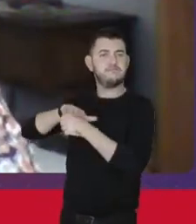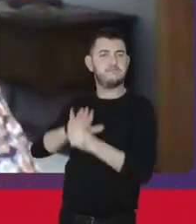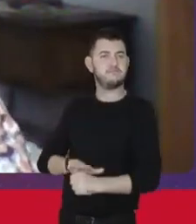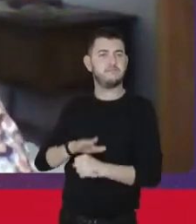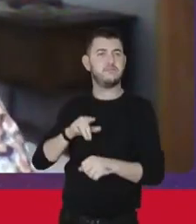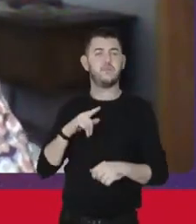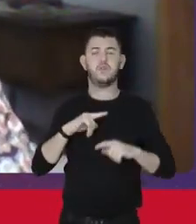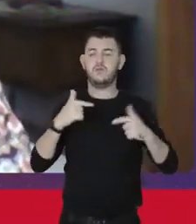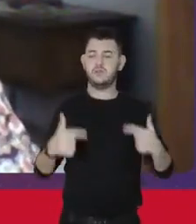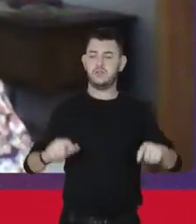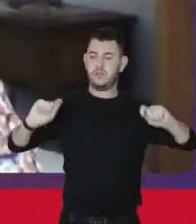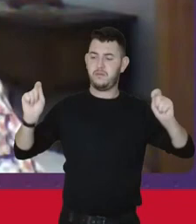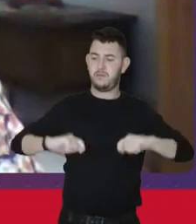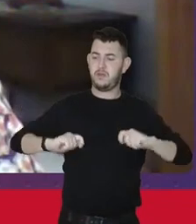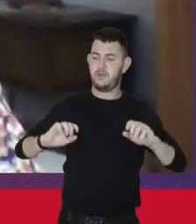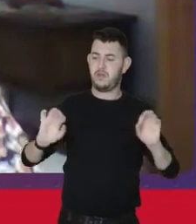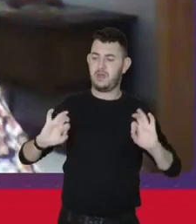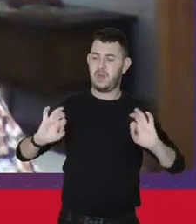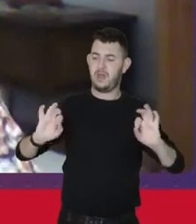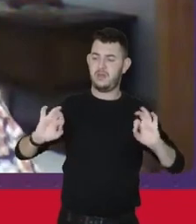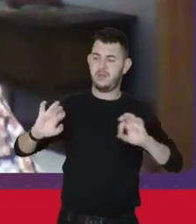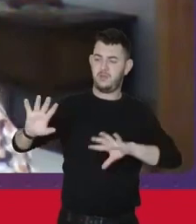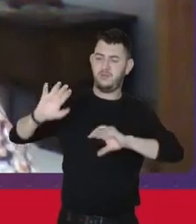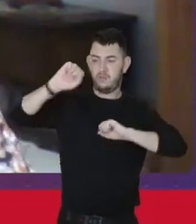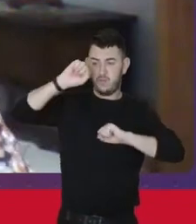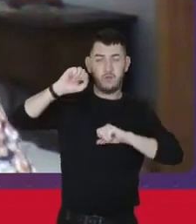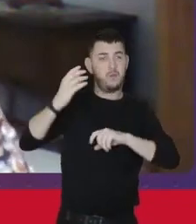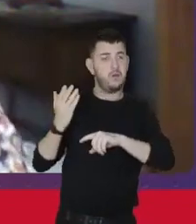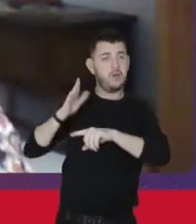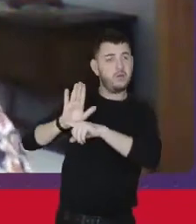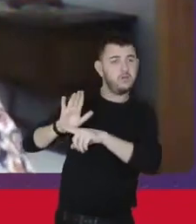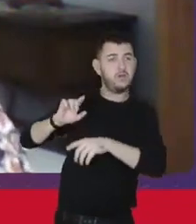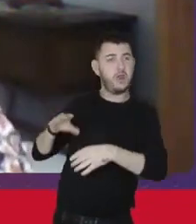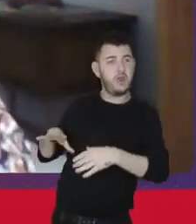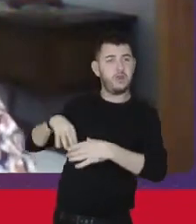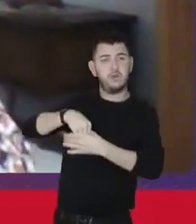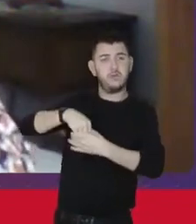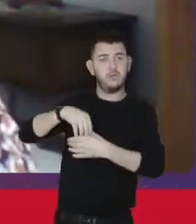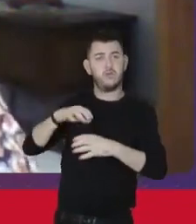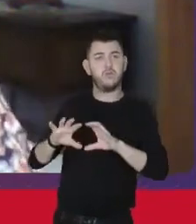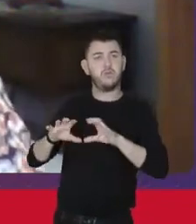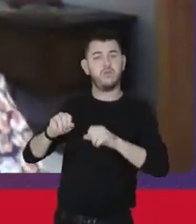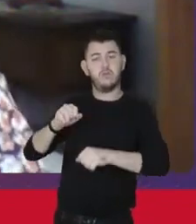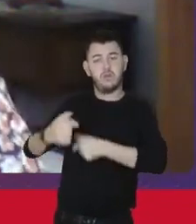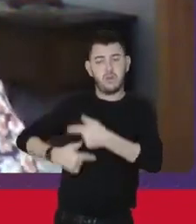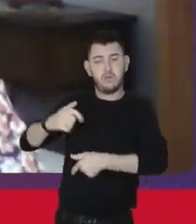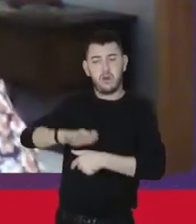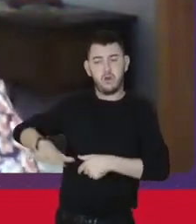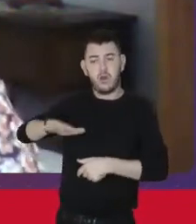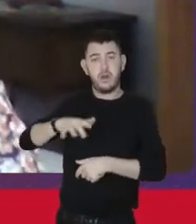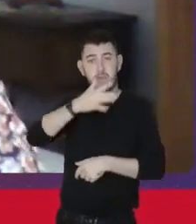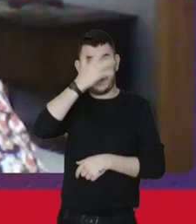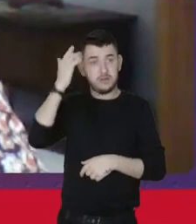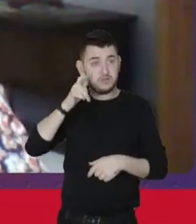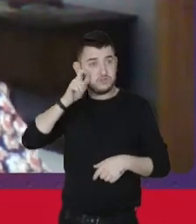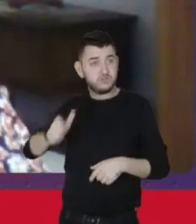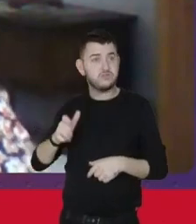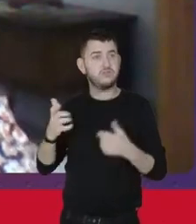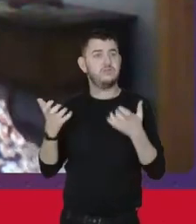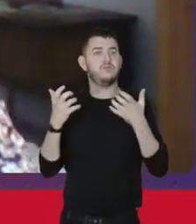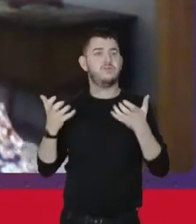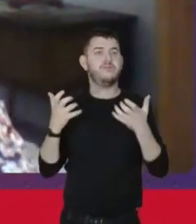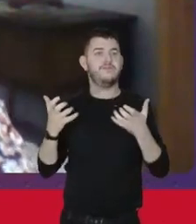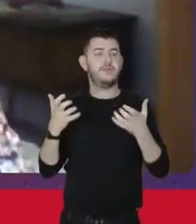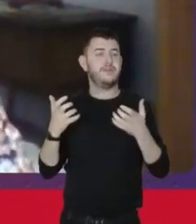de incorporar todas as pessoas que desejavam trabalhar. Isso